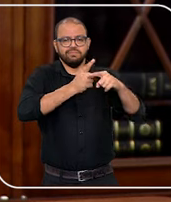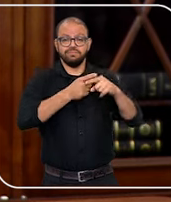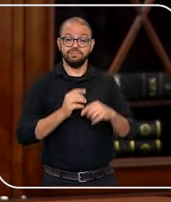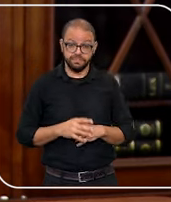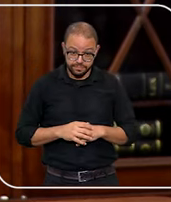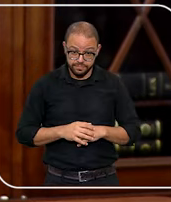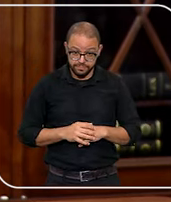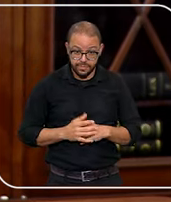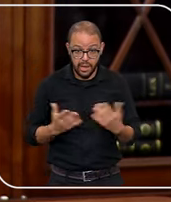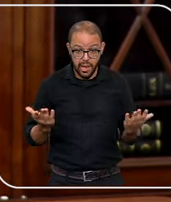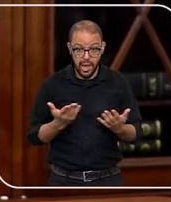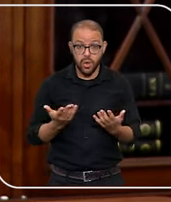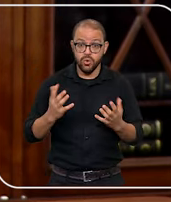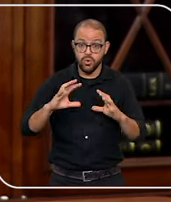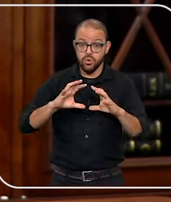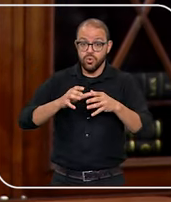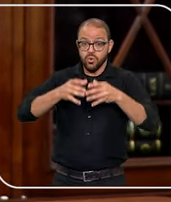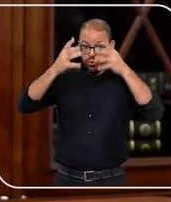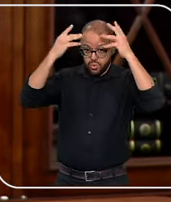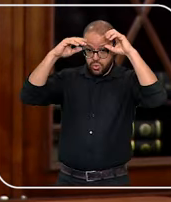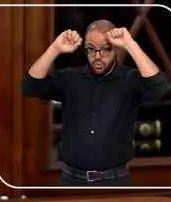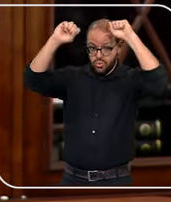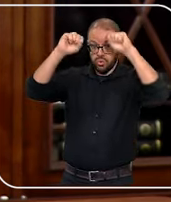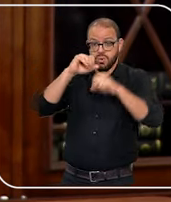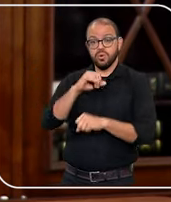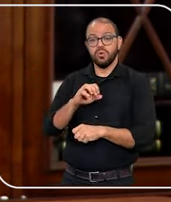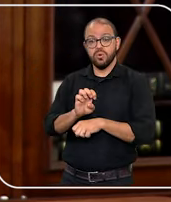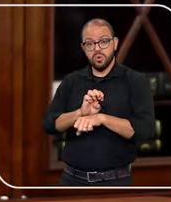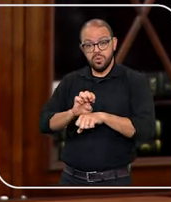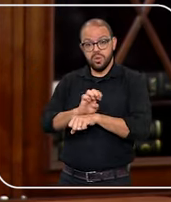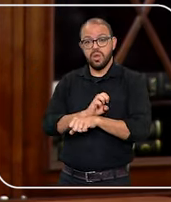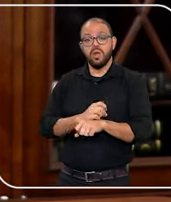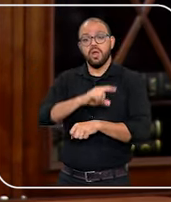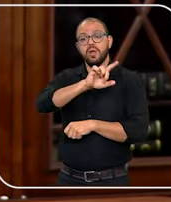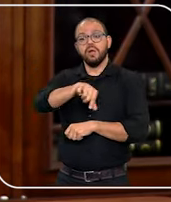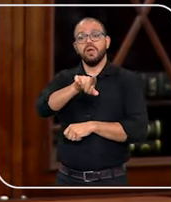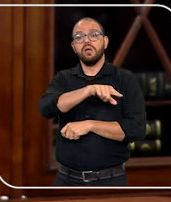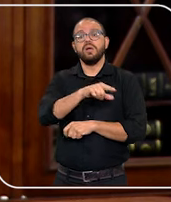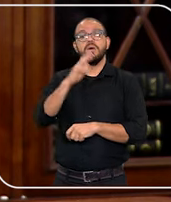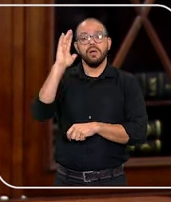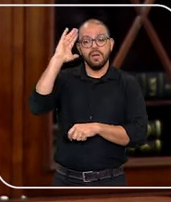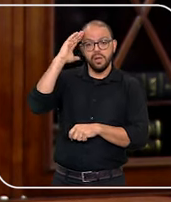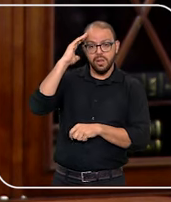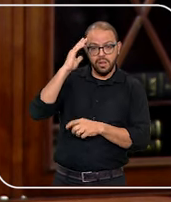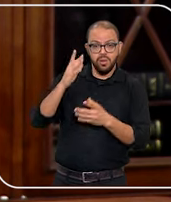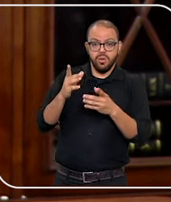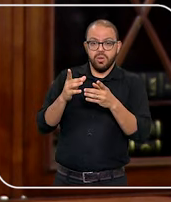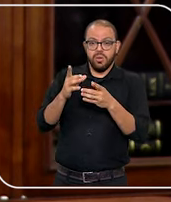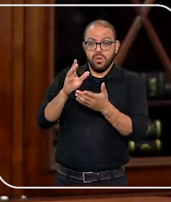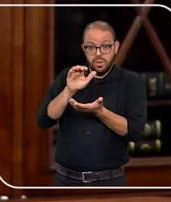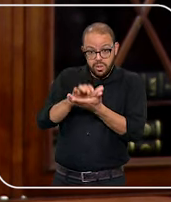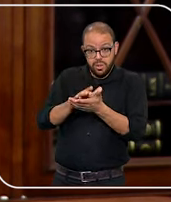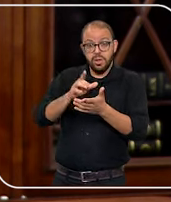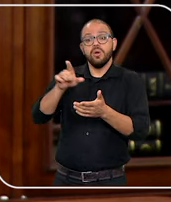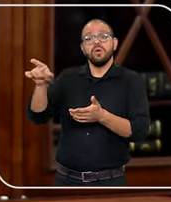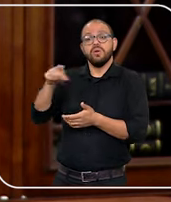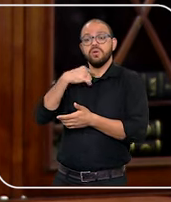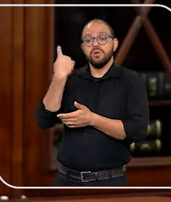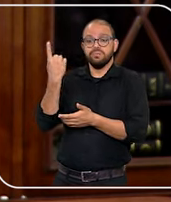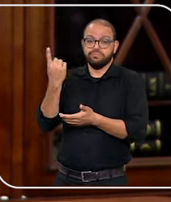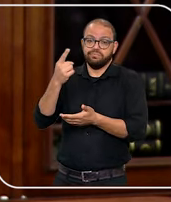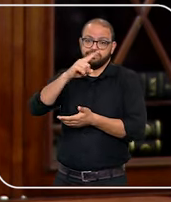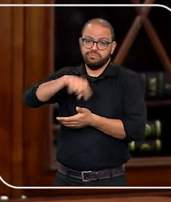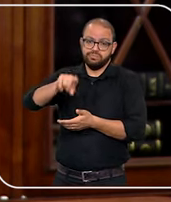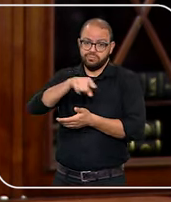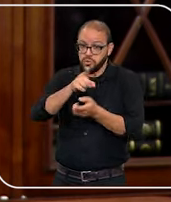de mérito da ação. E por isso a Corte Estadual extinguiu o processo, revogando a liminar, por entender que a causa da extinção do casamento foi a